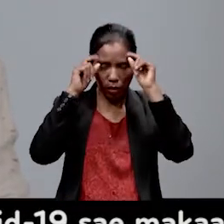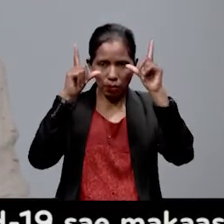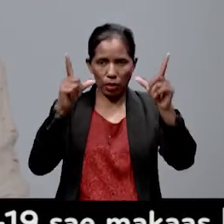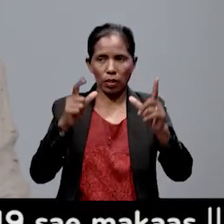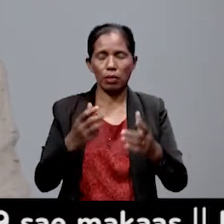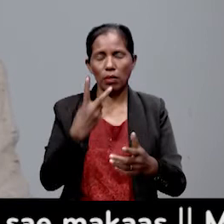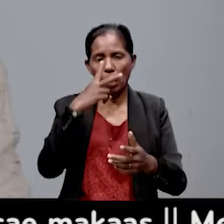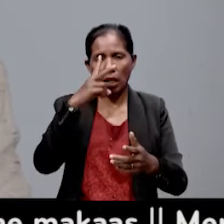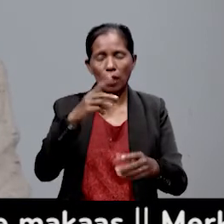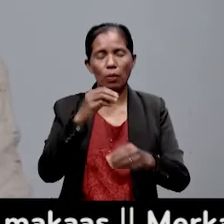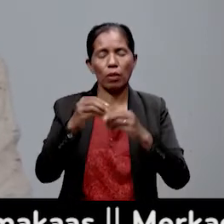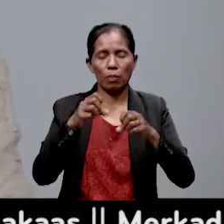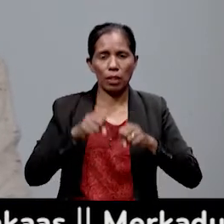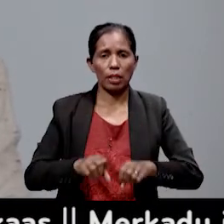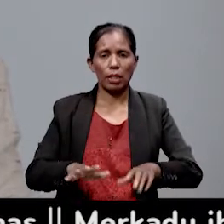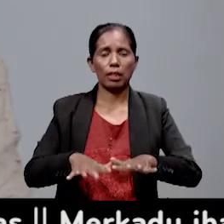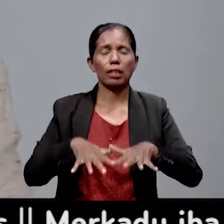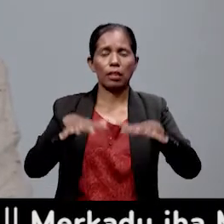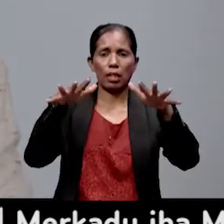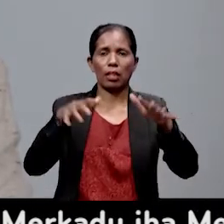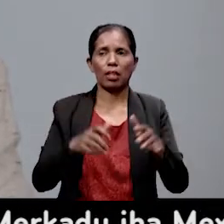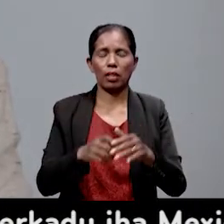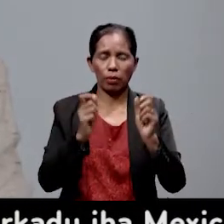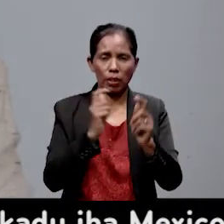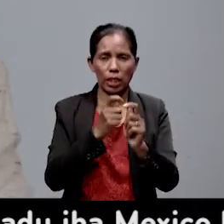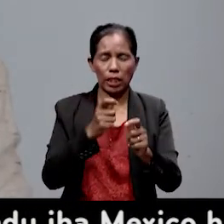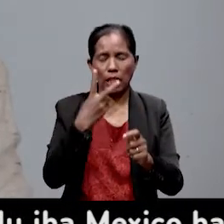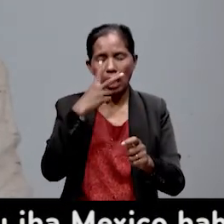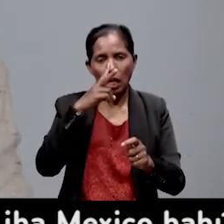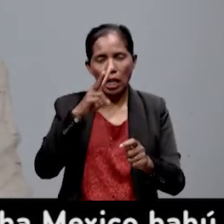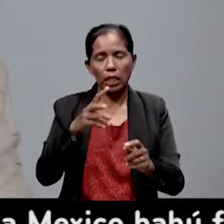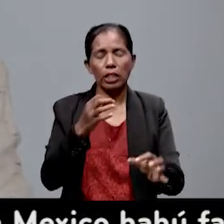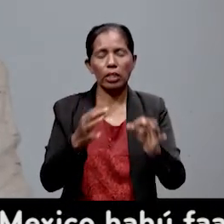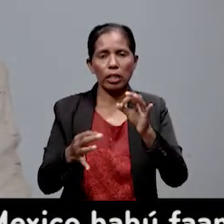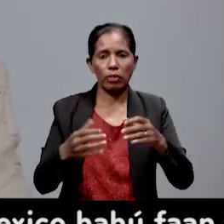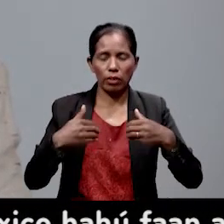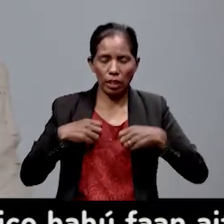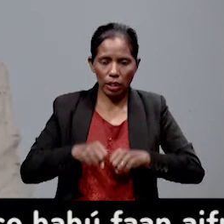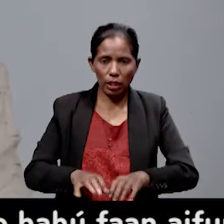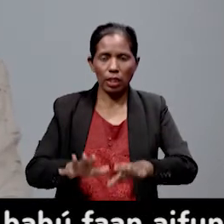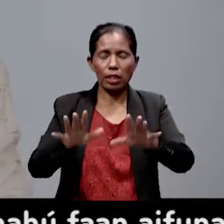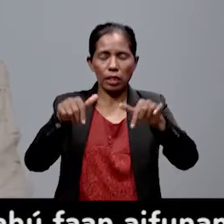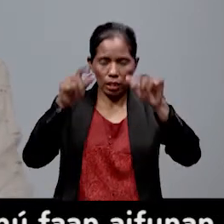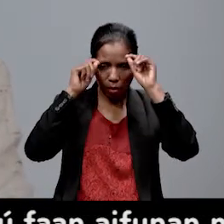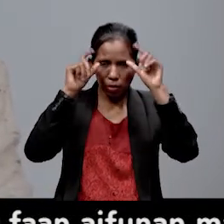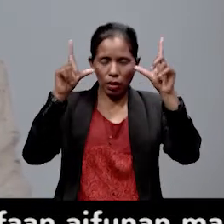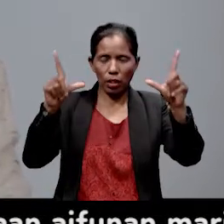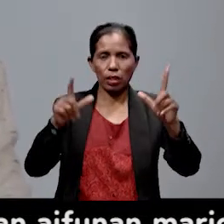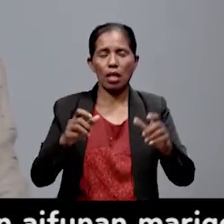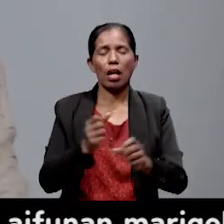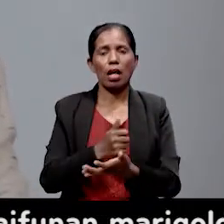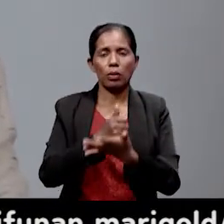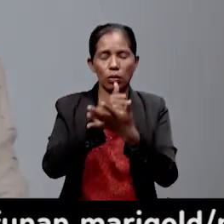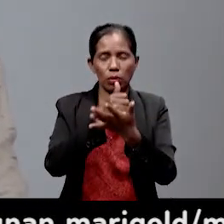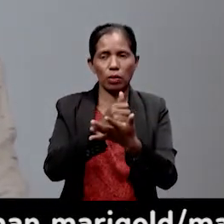Tsunami Warning System, a tubela detecta cedo se cai tsunami né, acontece em Timor-Leste. Ele né, ajuda também